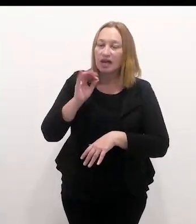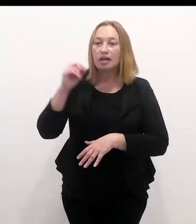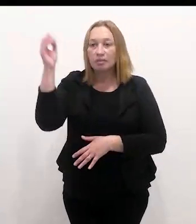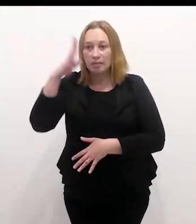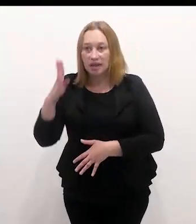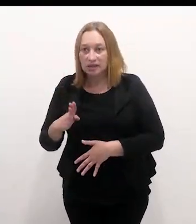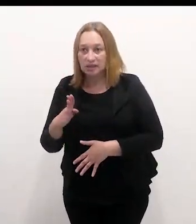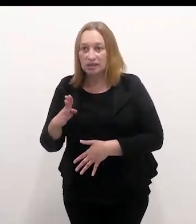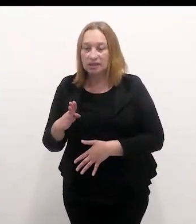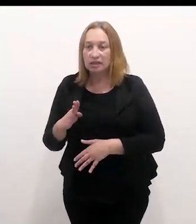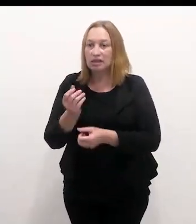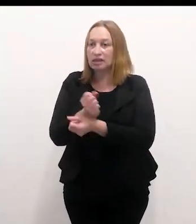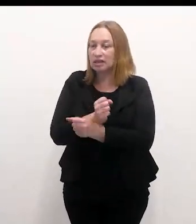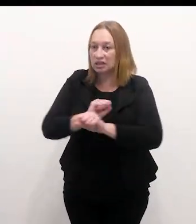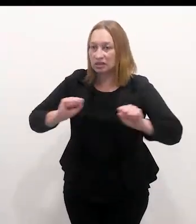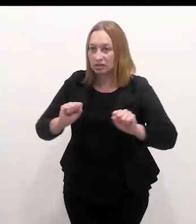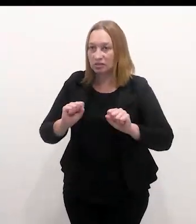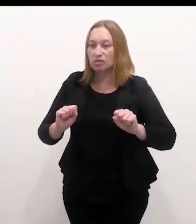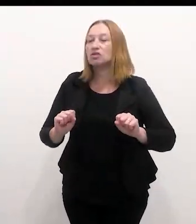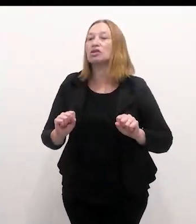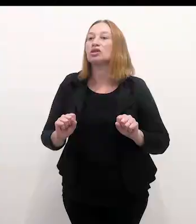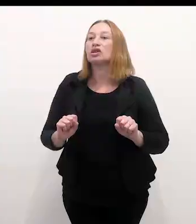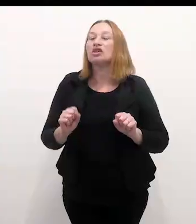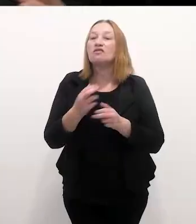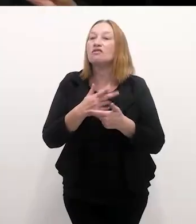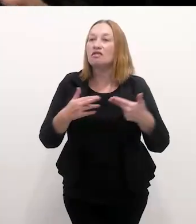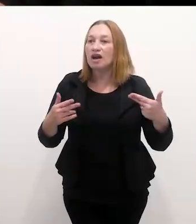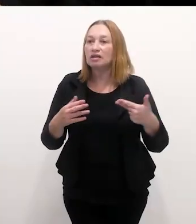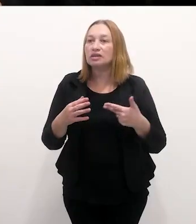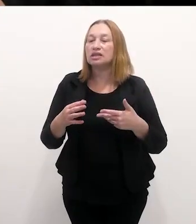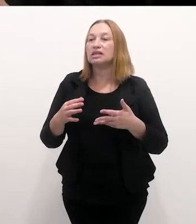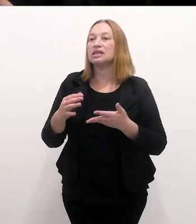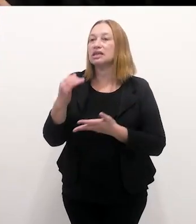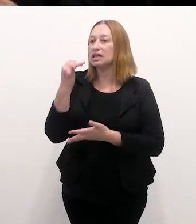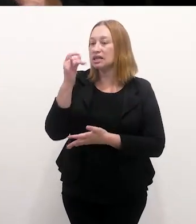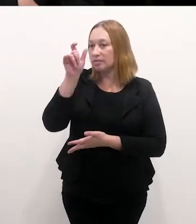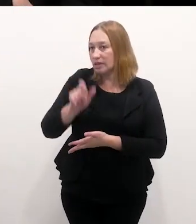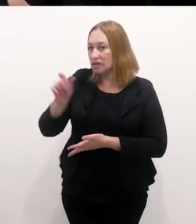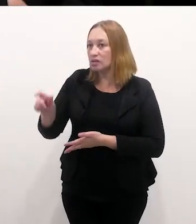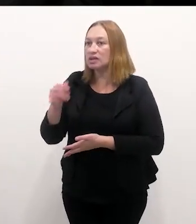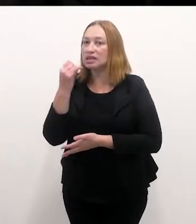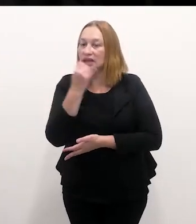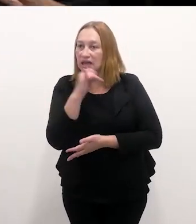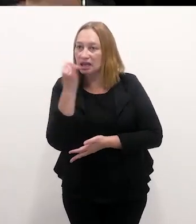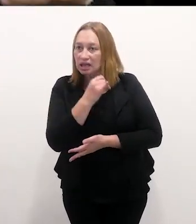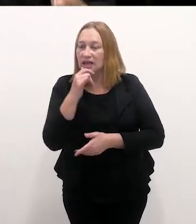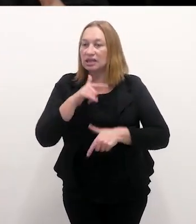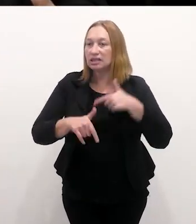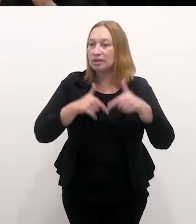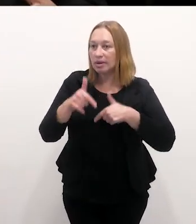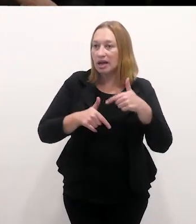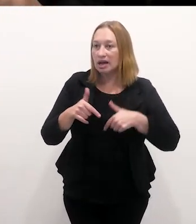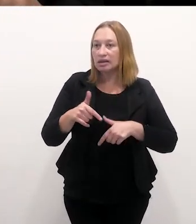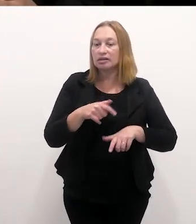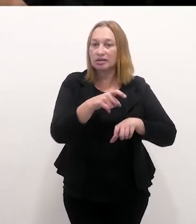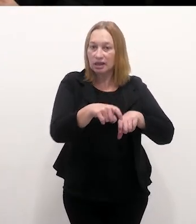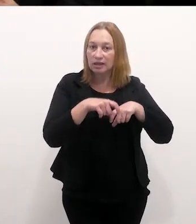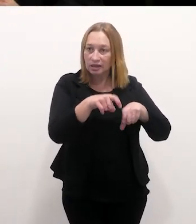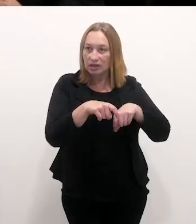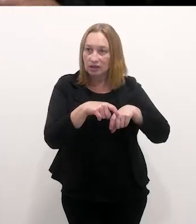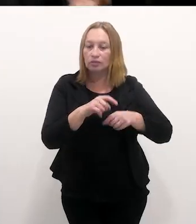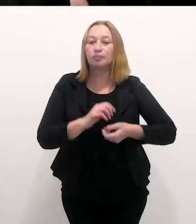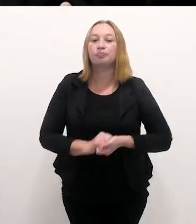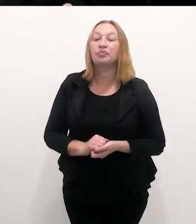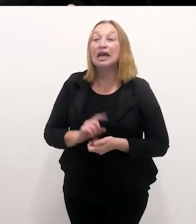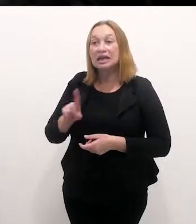Quando o Brasil eliminou a escravidão, muitos italianos iam trabalhar no